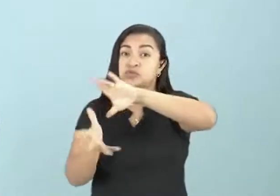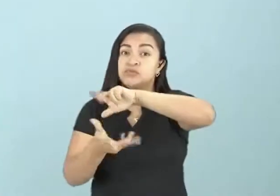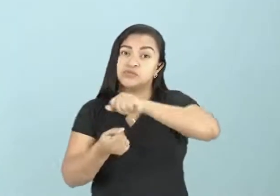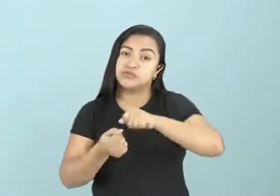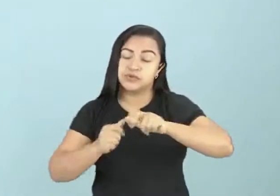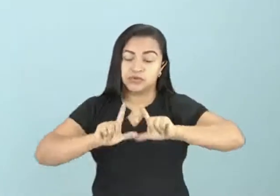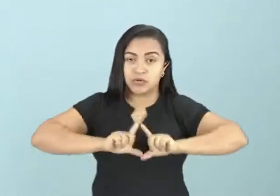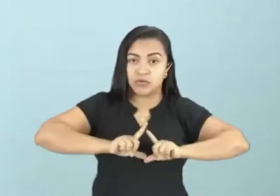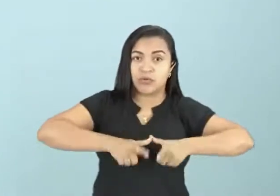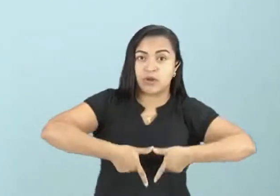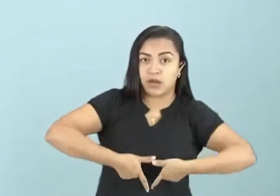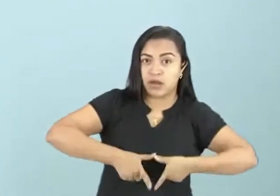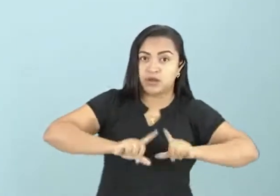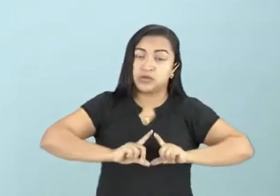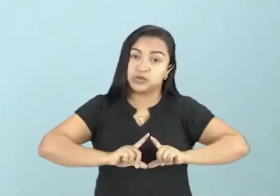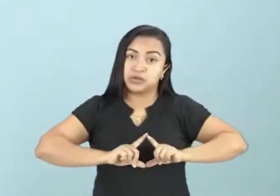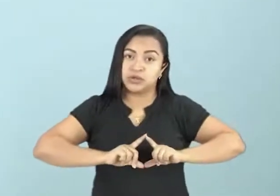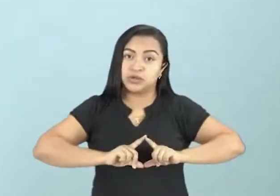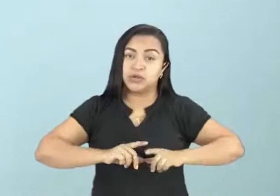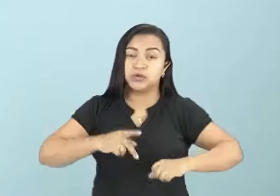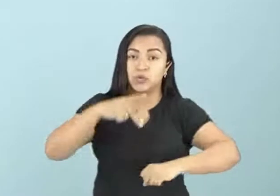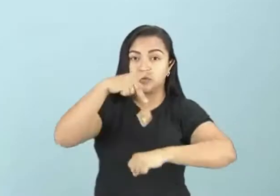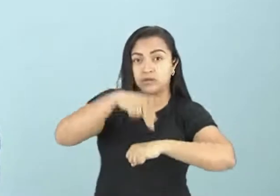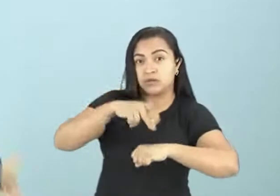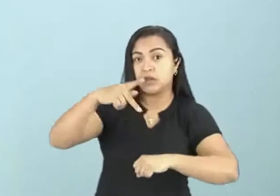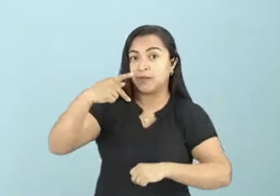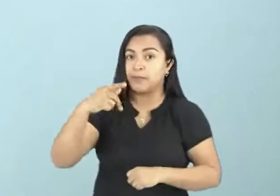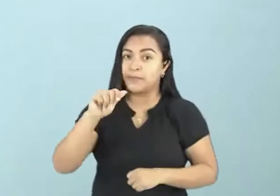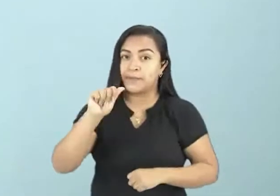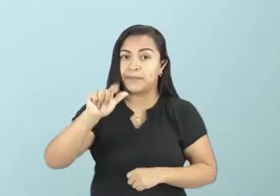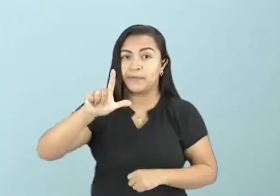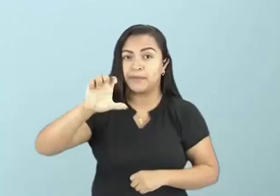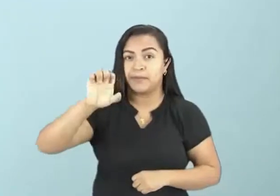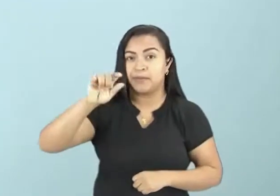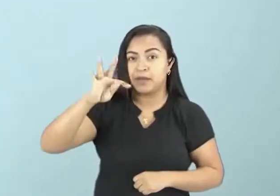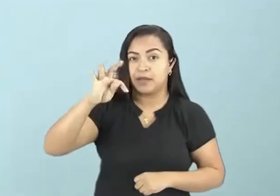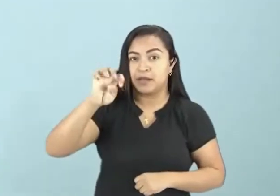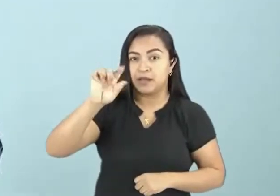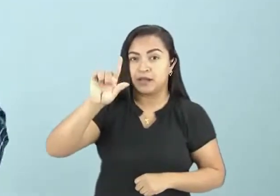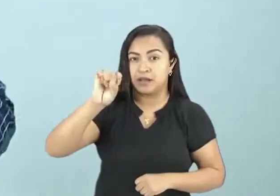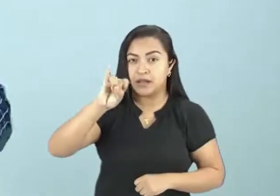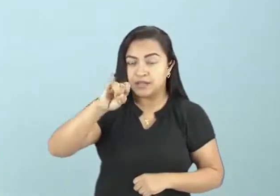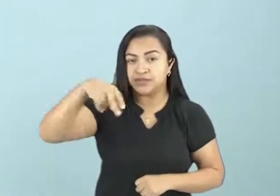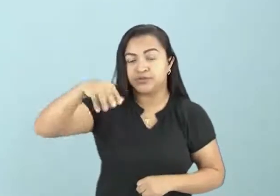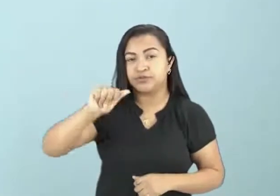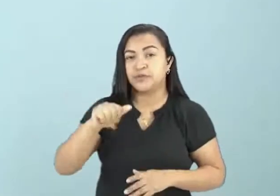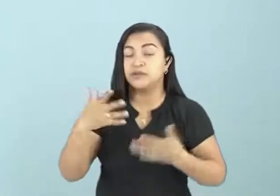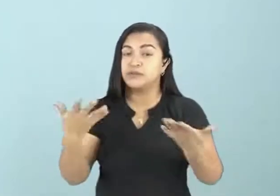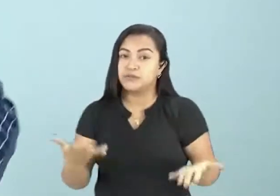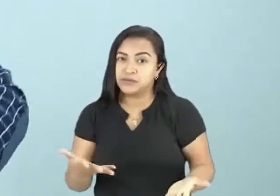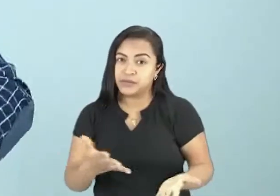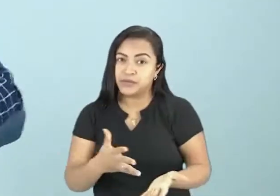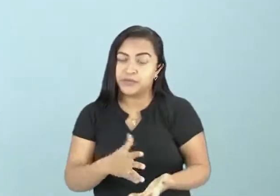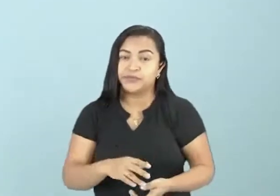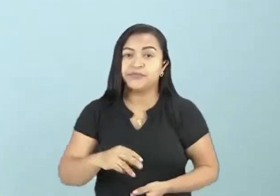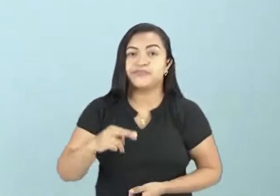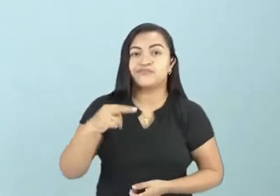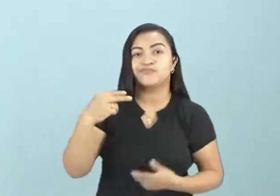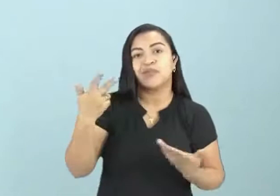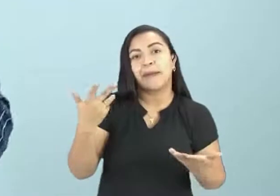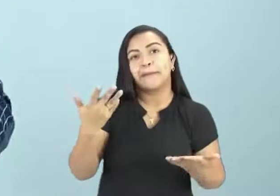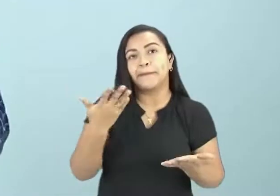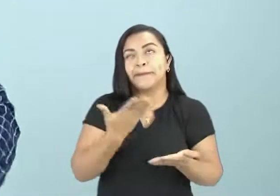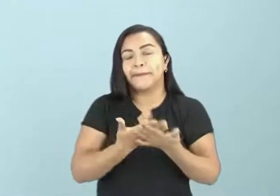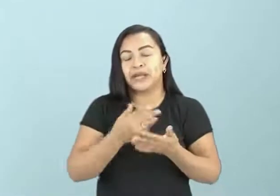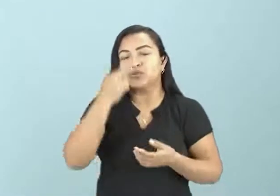lado palestino, pelo lado aí que também sofre com esses conflitos. Então, historicamente, né, falando assim,